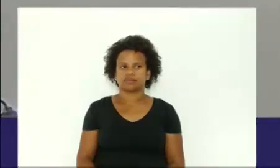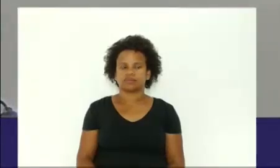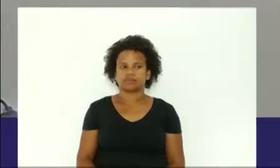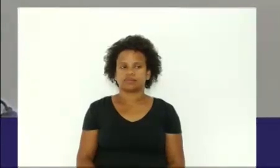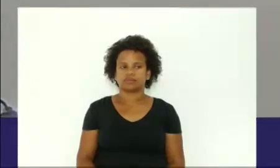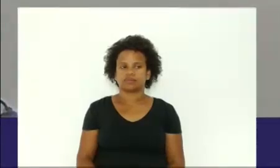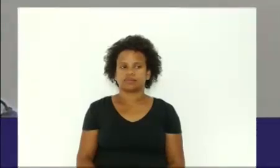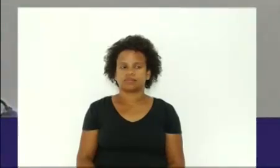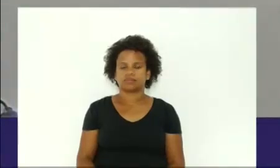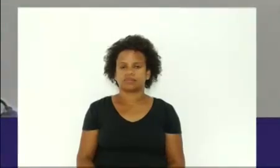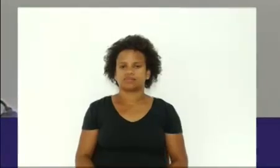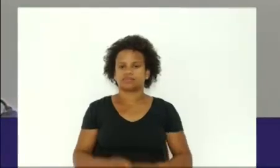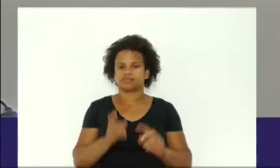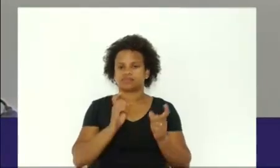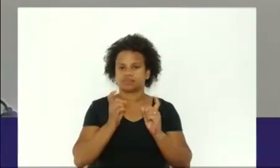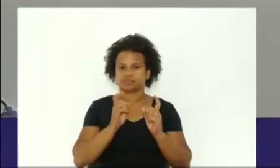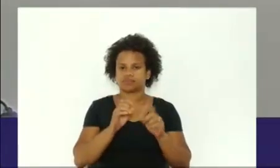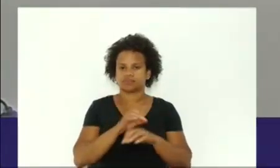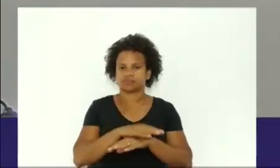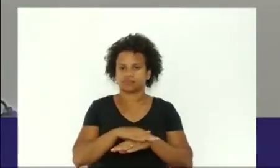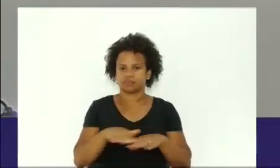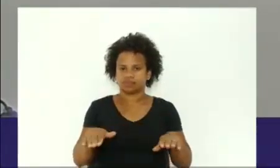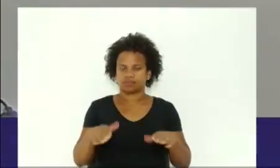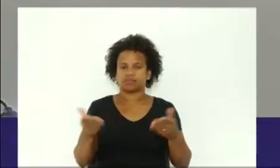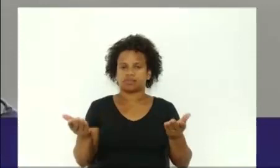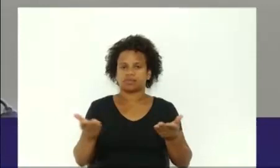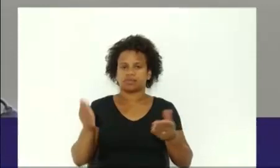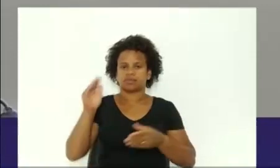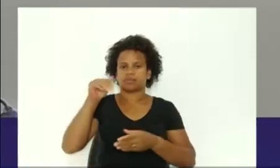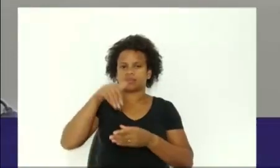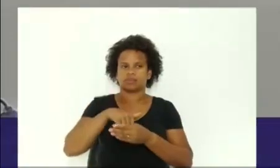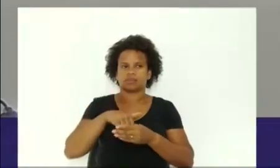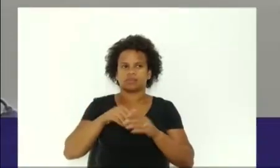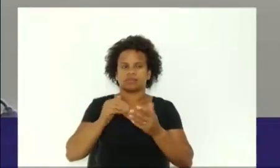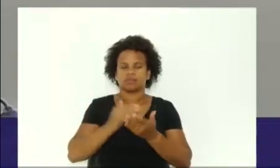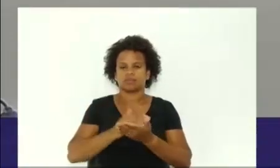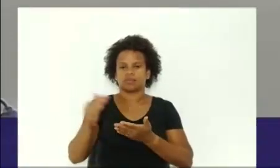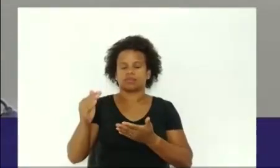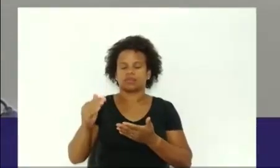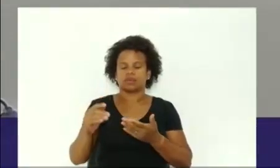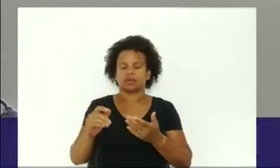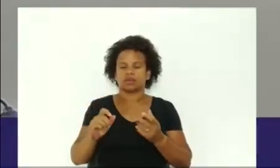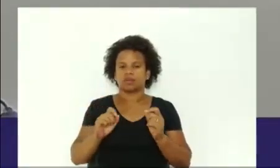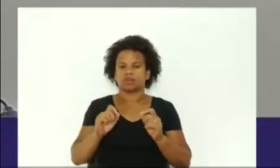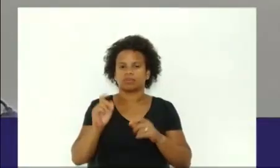Encerrada a discussão, vamos colocar em votação o projeto.